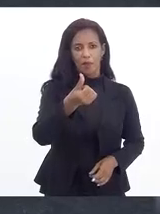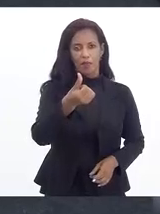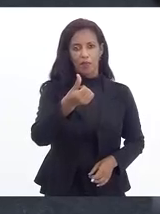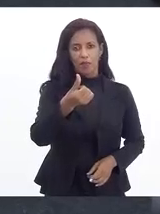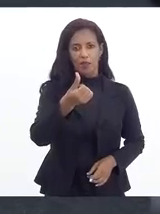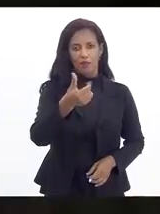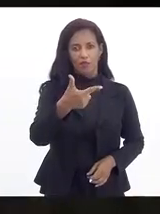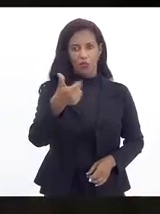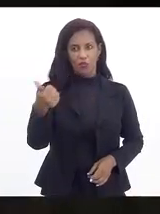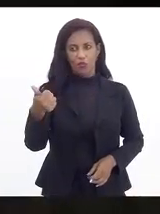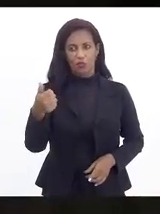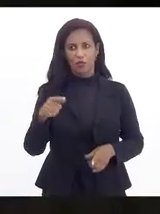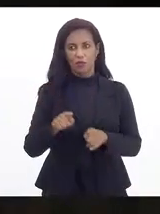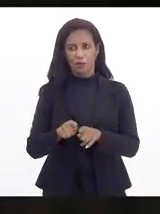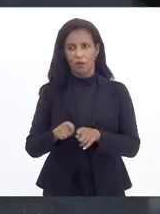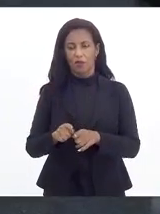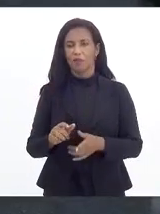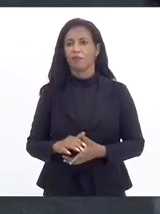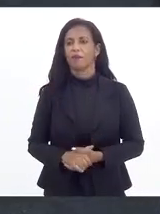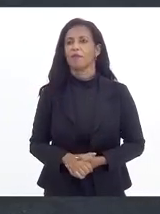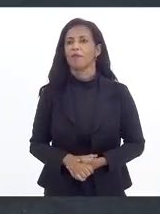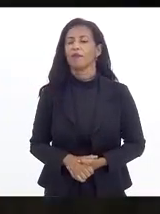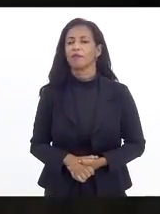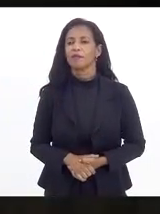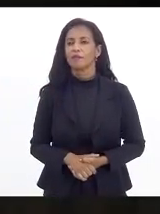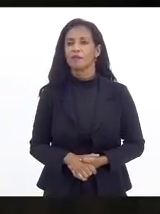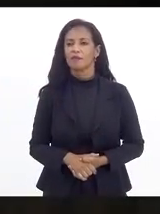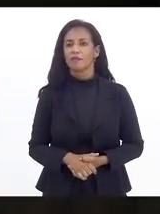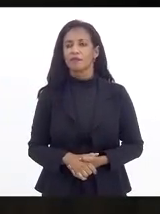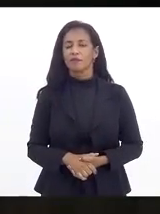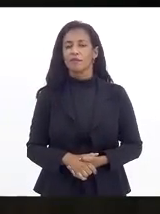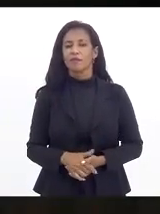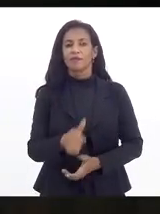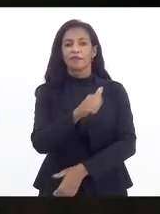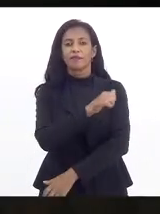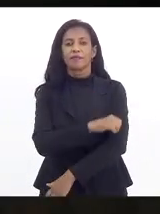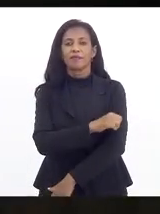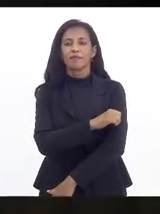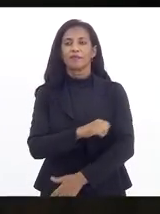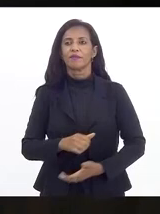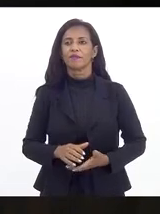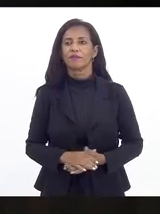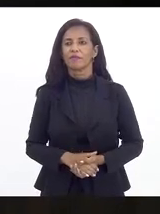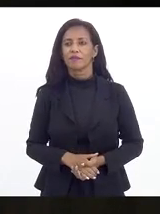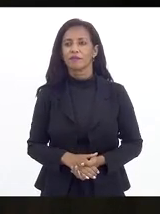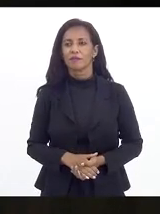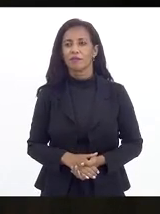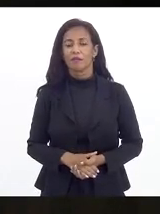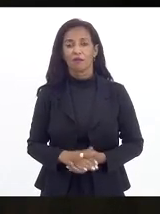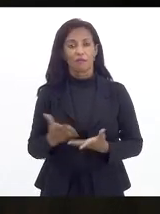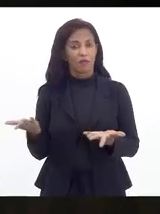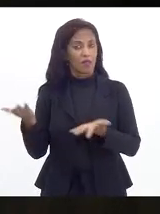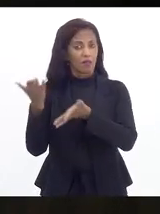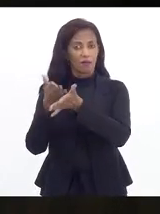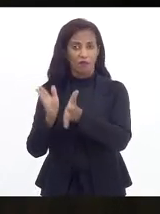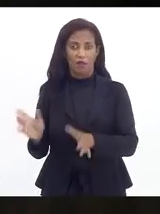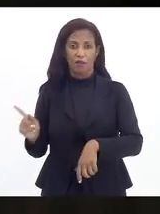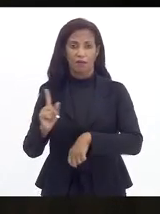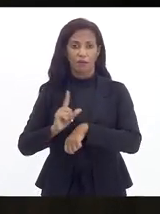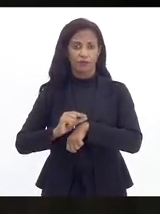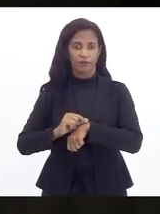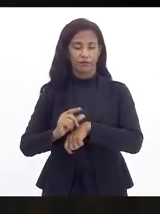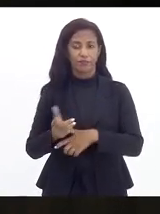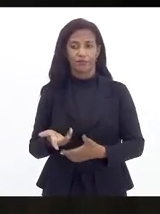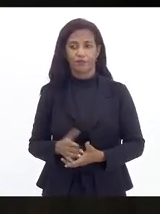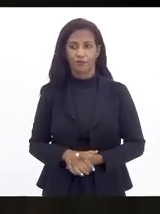também. 621. Da bancada do PSOL. Ok. Obrigada. Deputada enfermeira, o prazo vai encerrar. Você